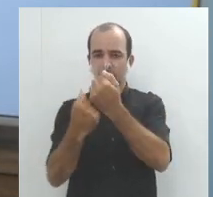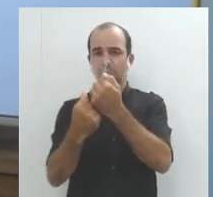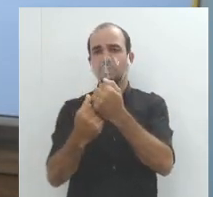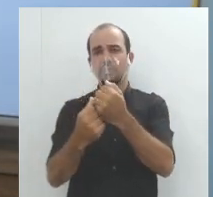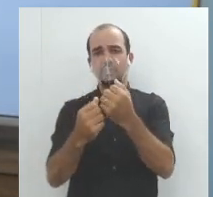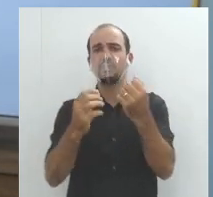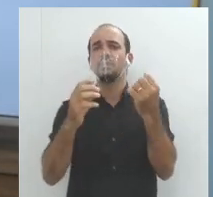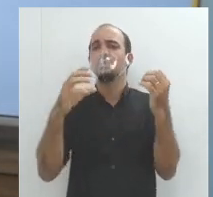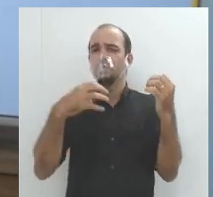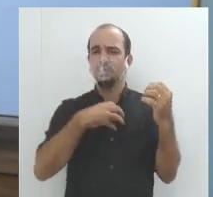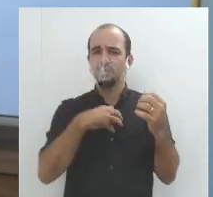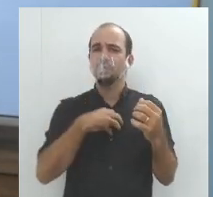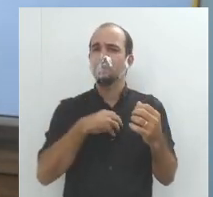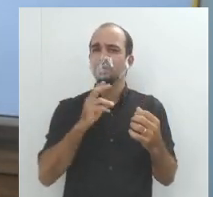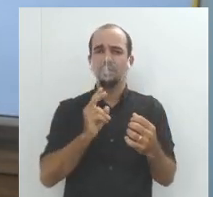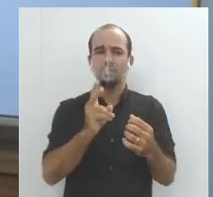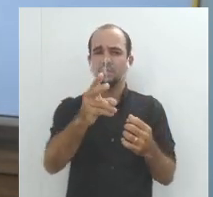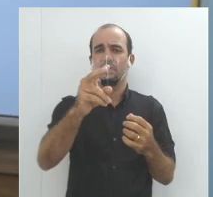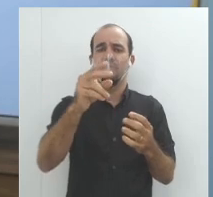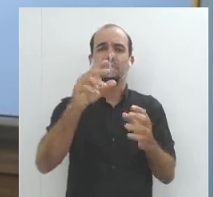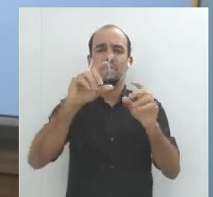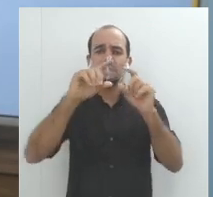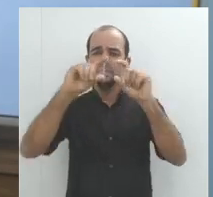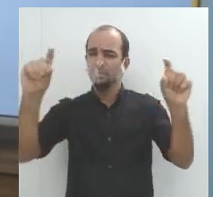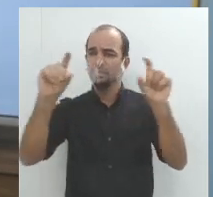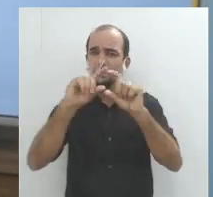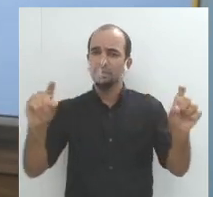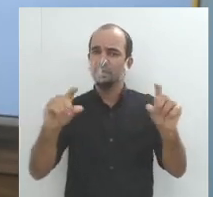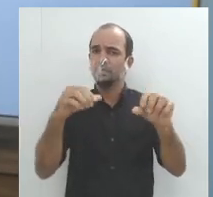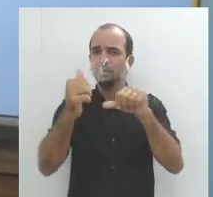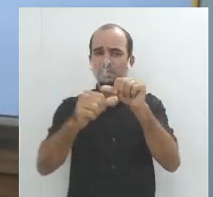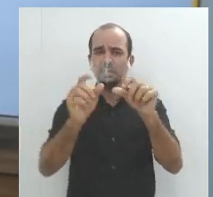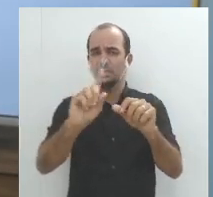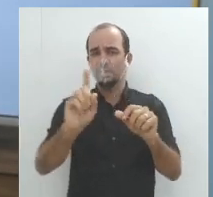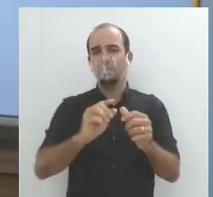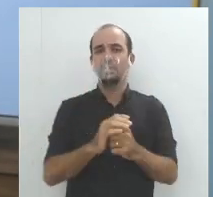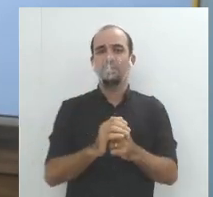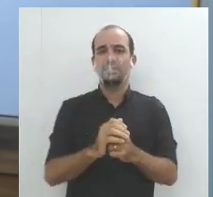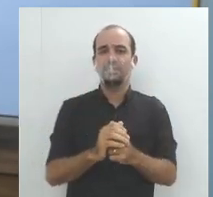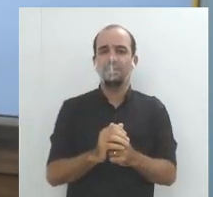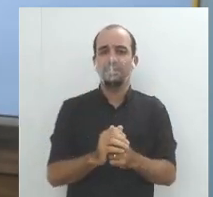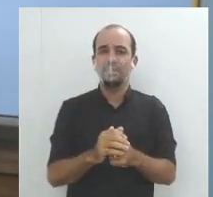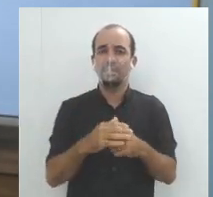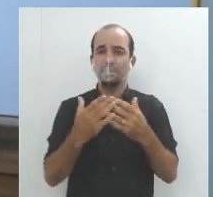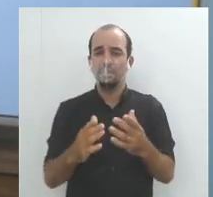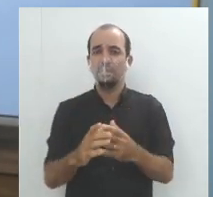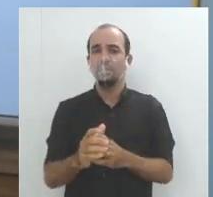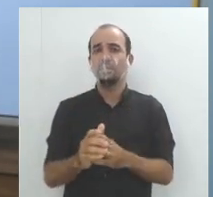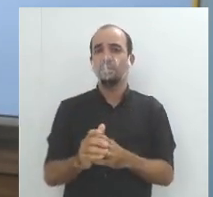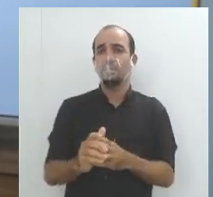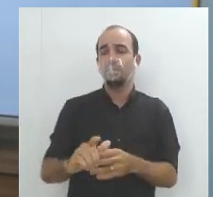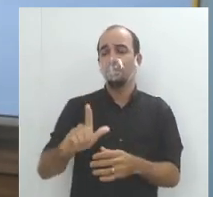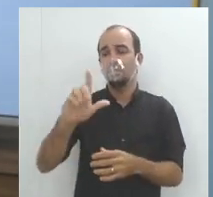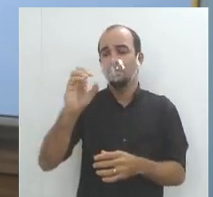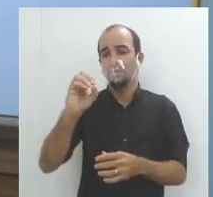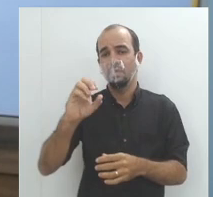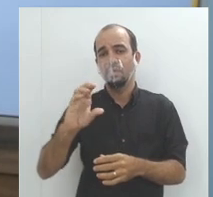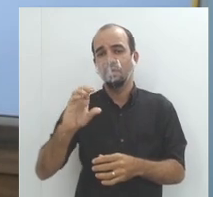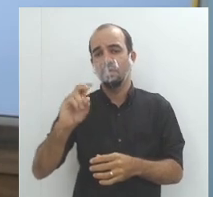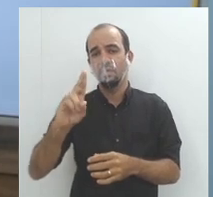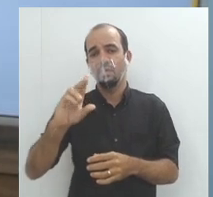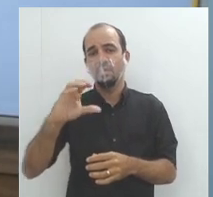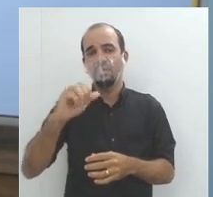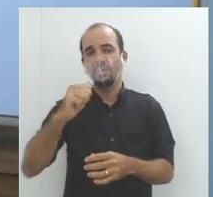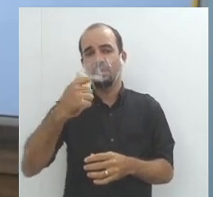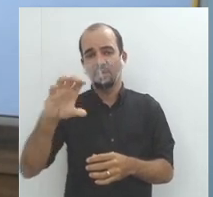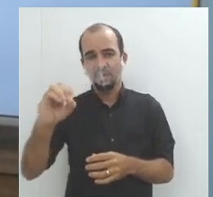de mesmo sentido. As locuções adverbiais é justamente isso, esse conjunto. Na verdade, na